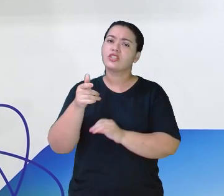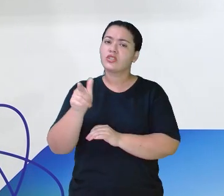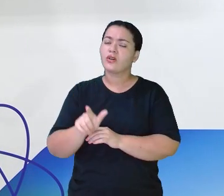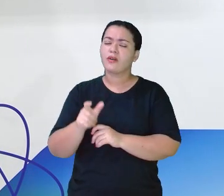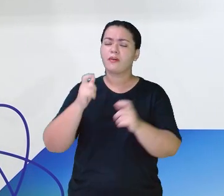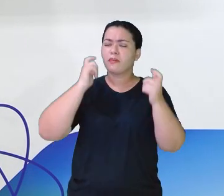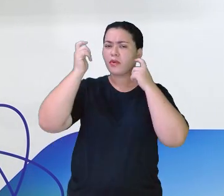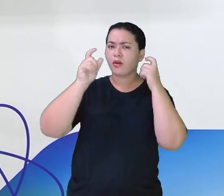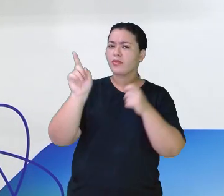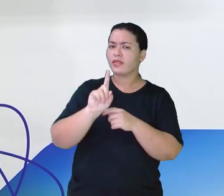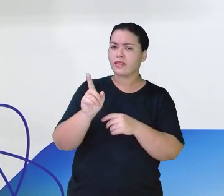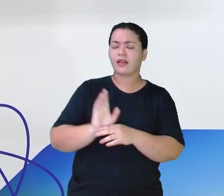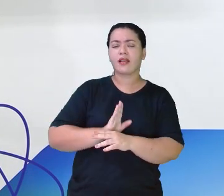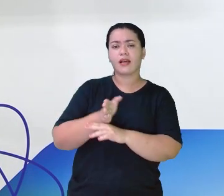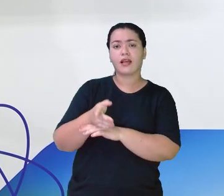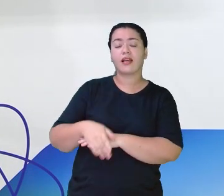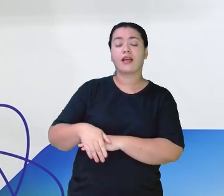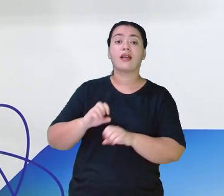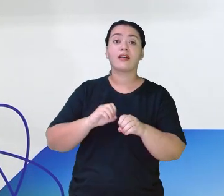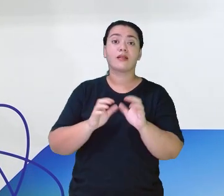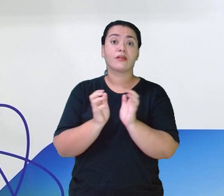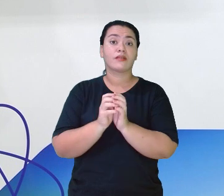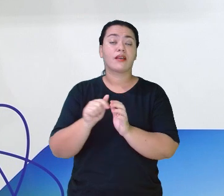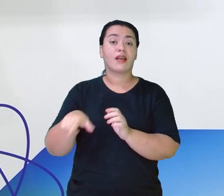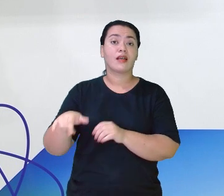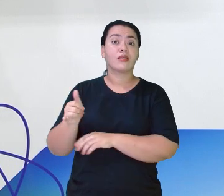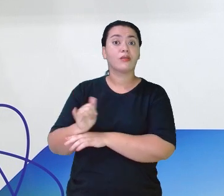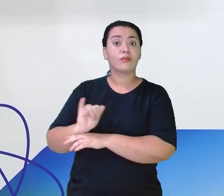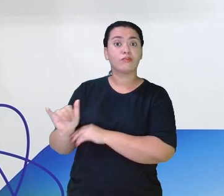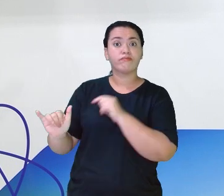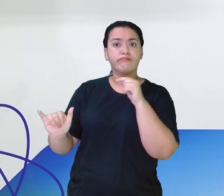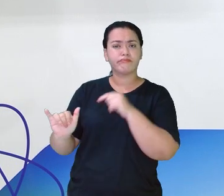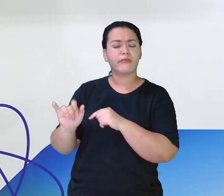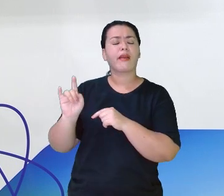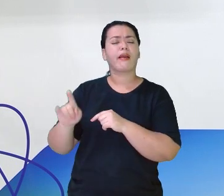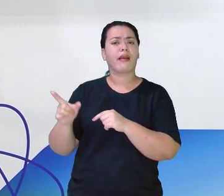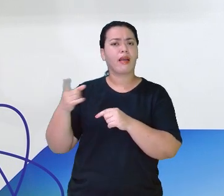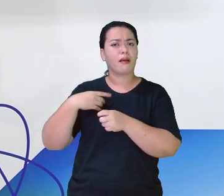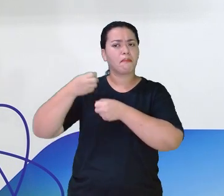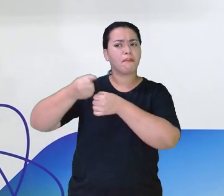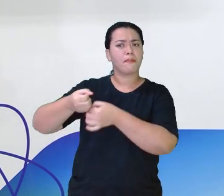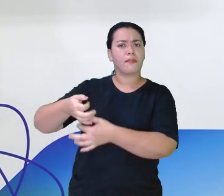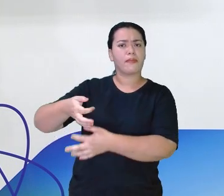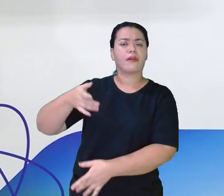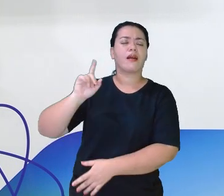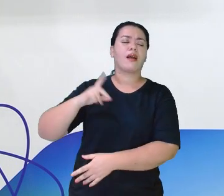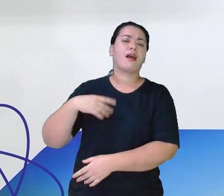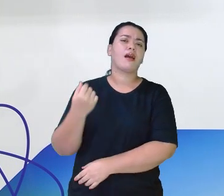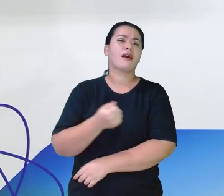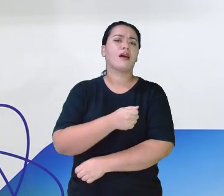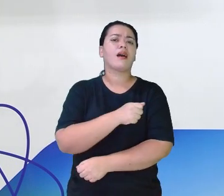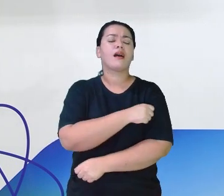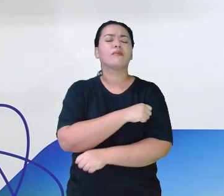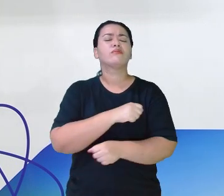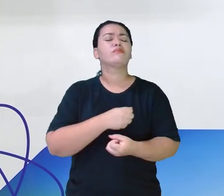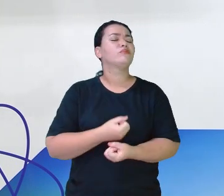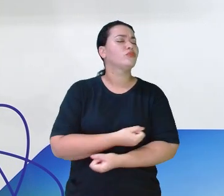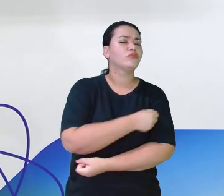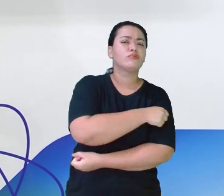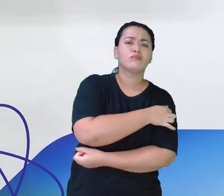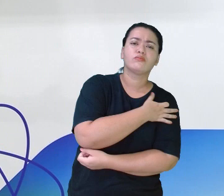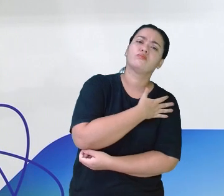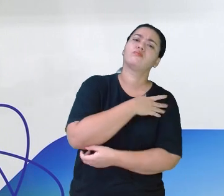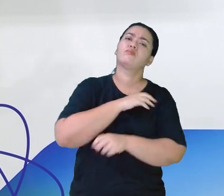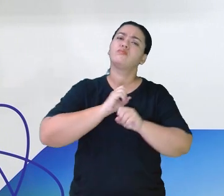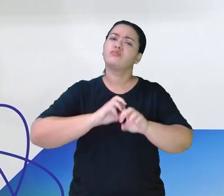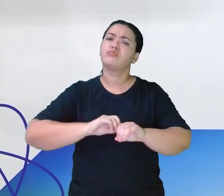se preocupa, acesse o Educa Recife no YouTube, que as aulas estão todas lá, de todos os anos, de todos os professores aqui